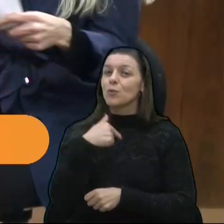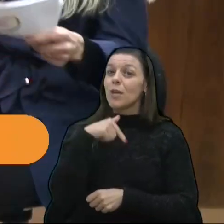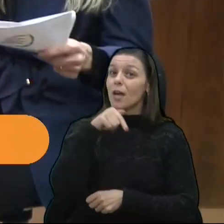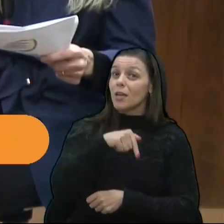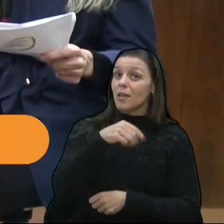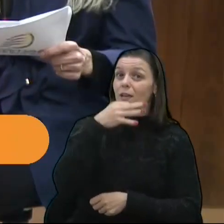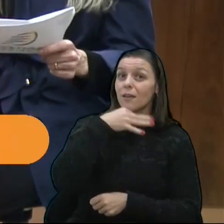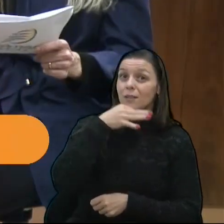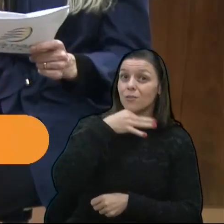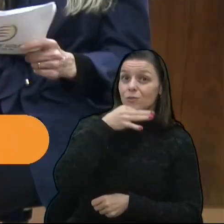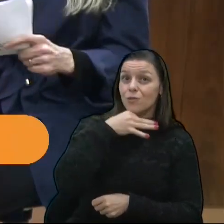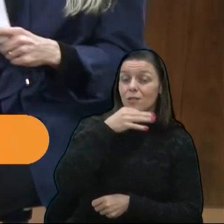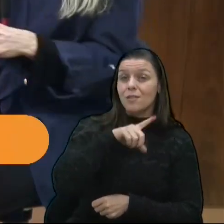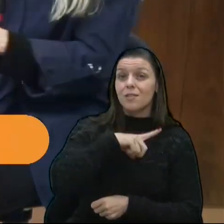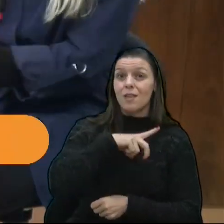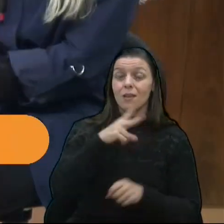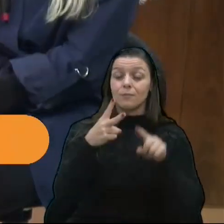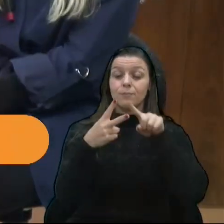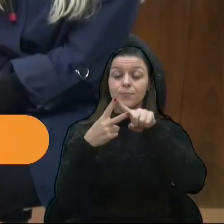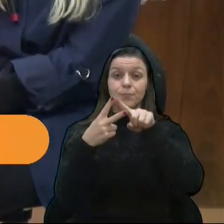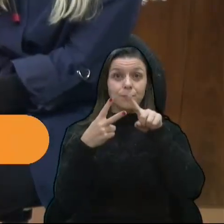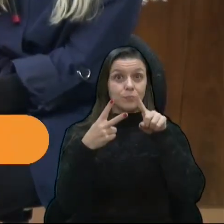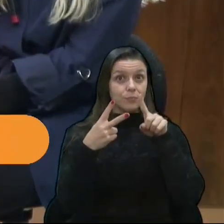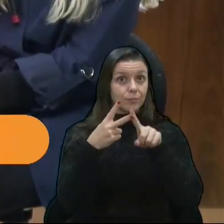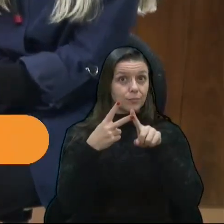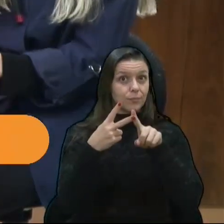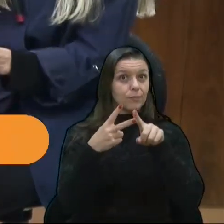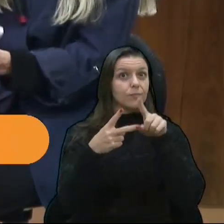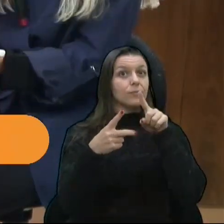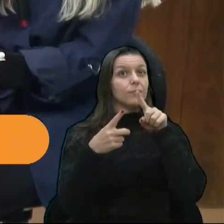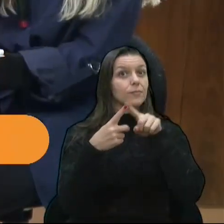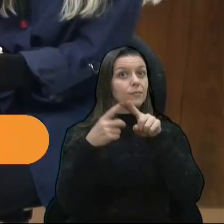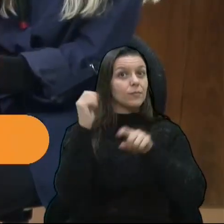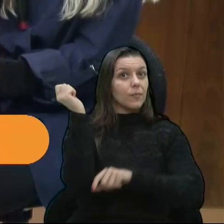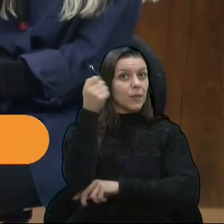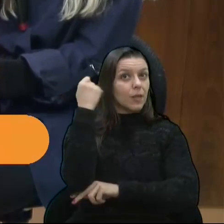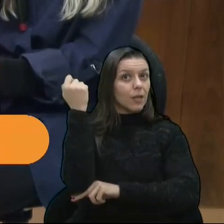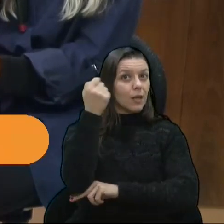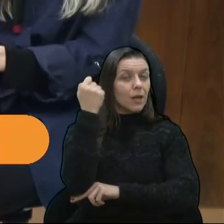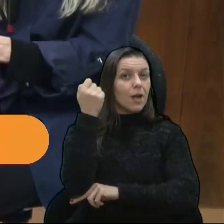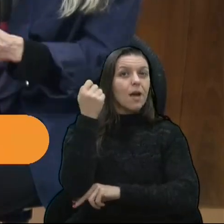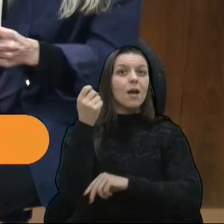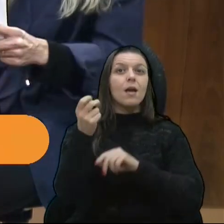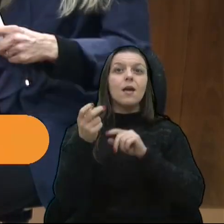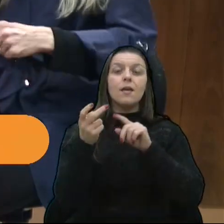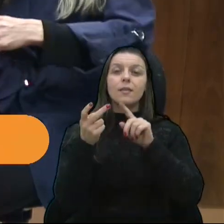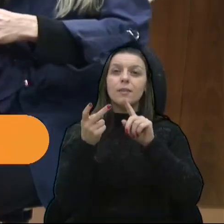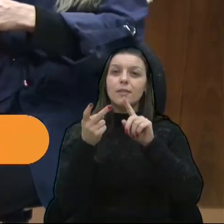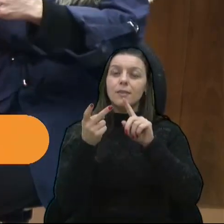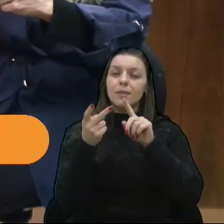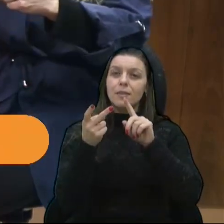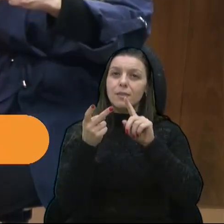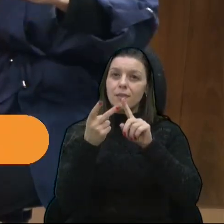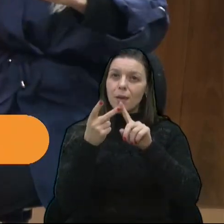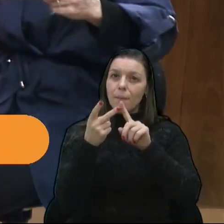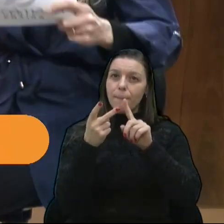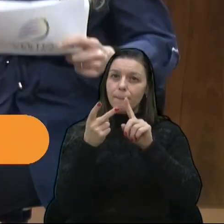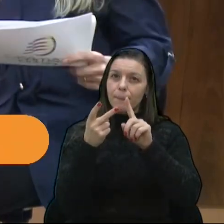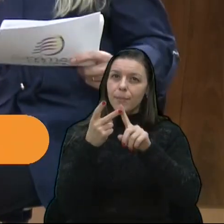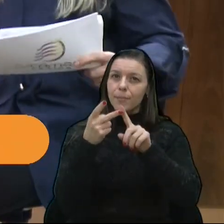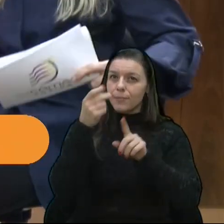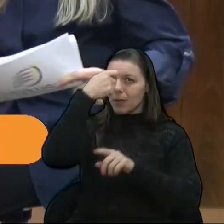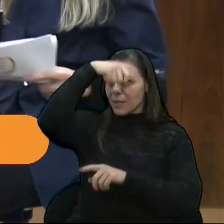gente tem duas, então, o Centro Universitário da Serra Gaúcha, né, e tem a Universidade de Caxias do Sul, mas a gente sabe que com o